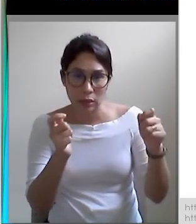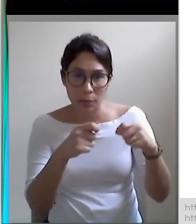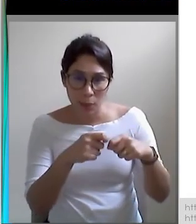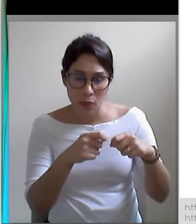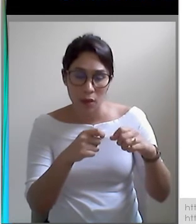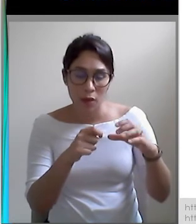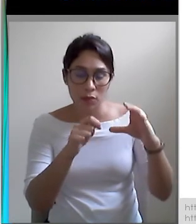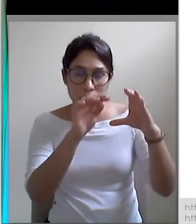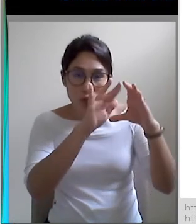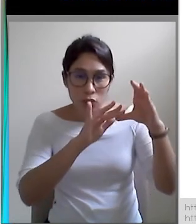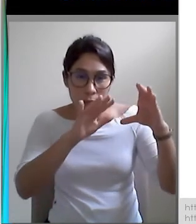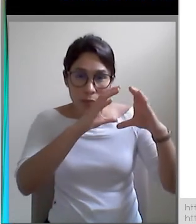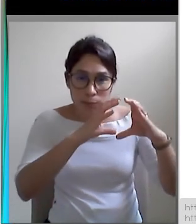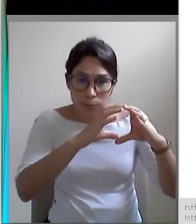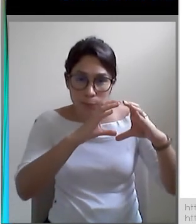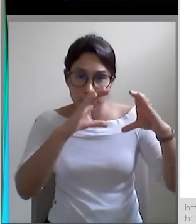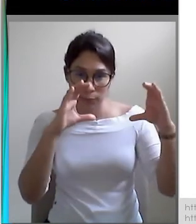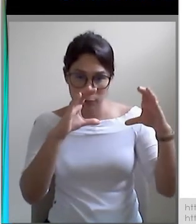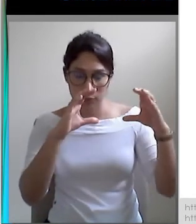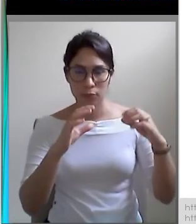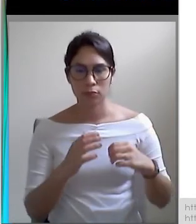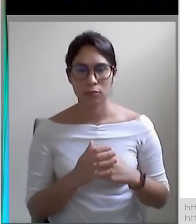citoplasma.